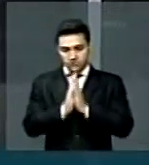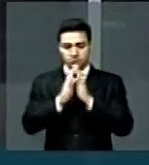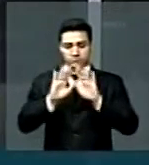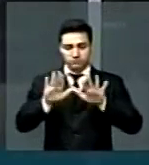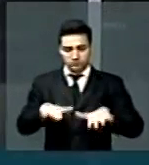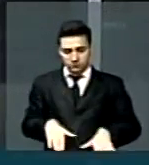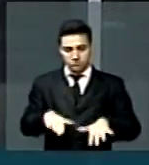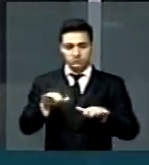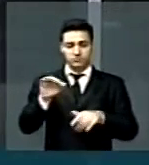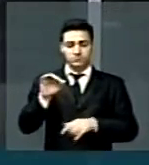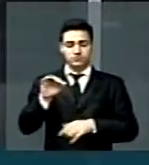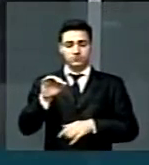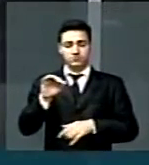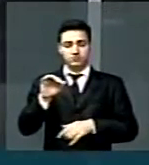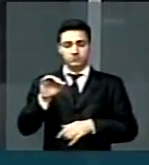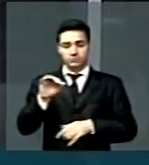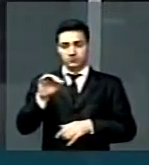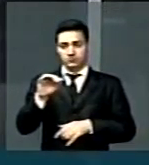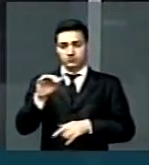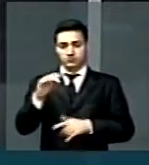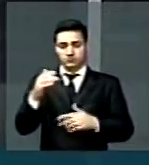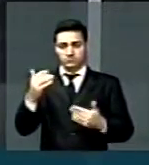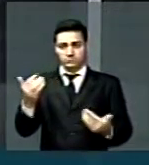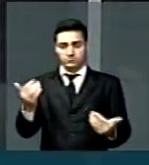ao Senhor, ao Altíssimo Senhor.